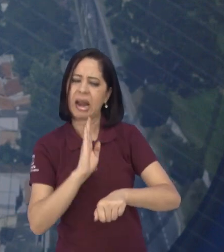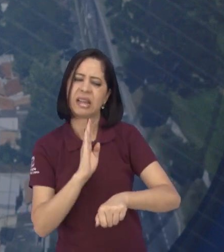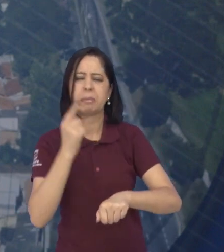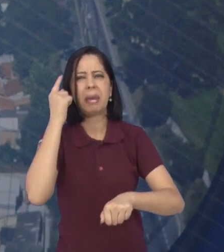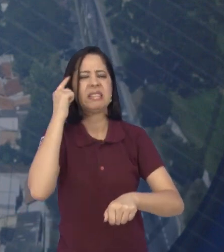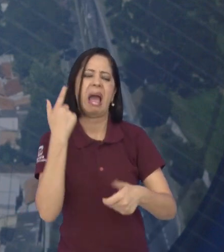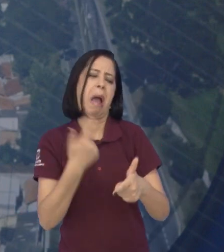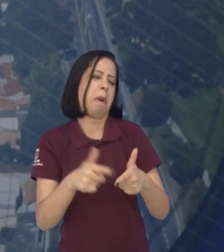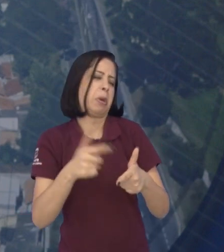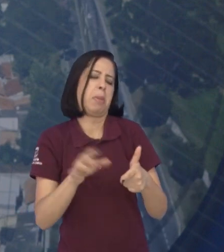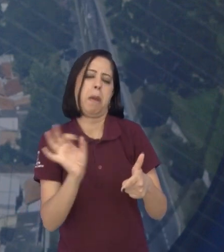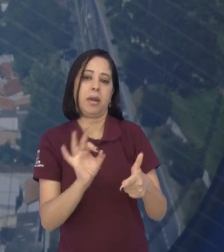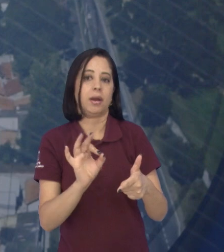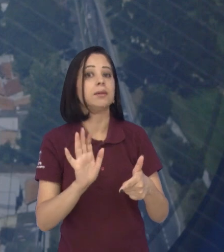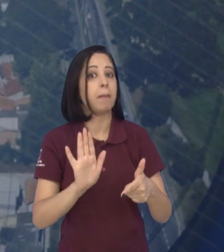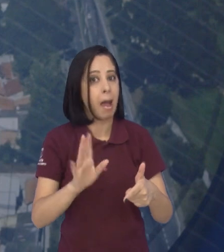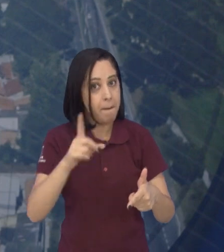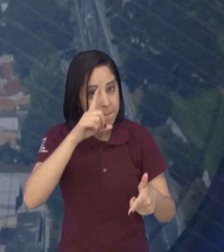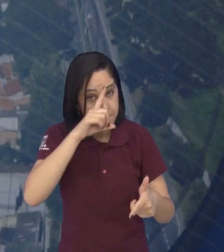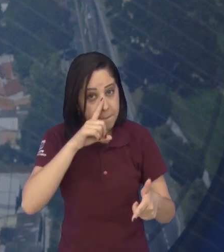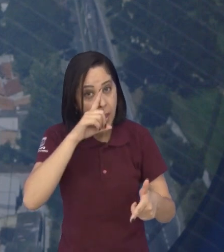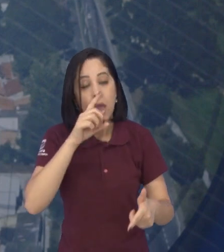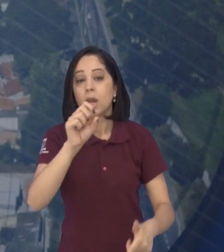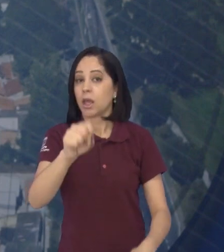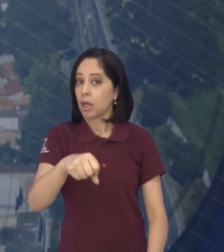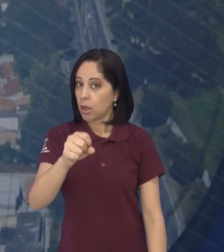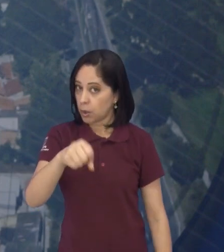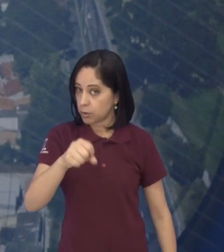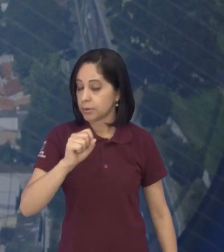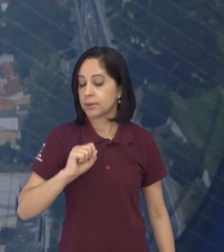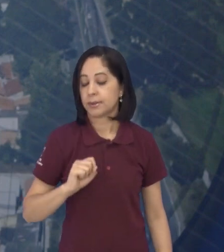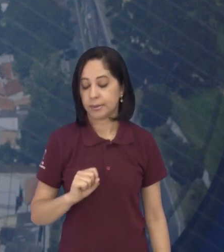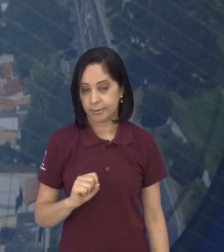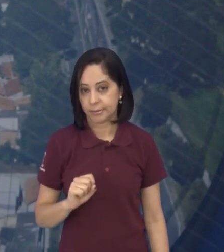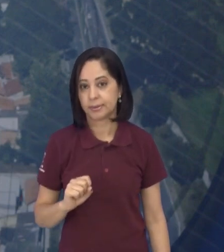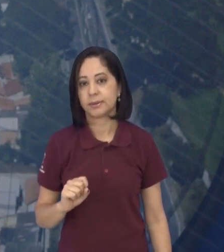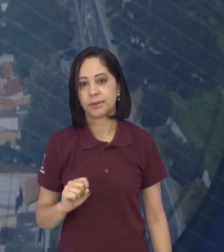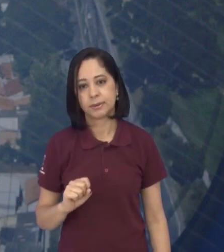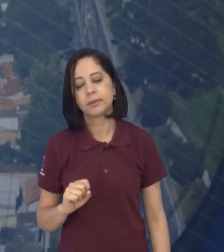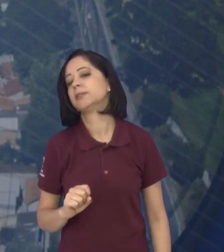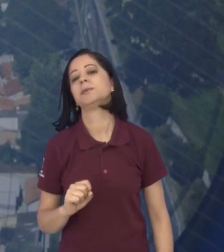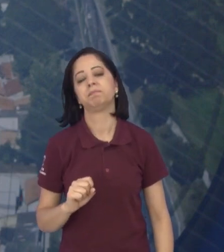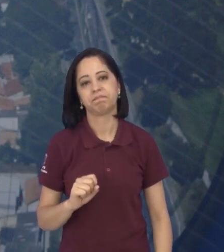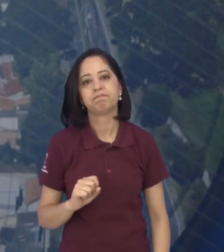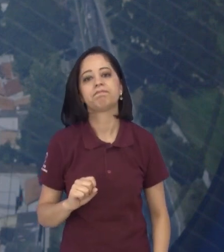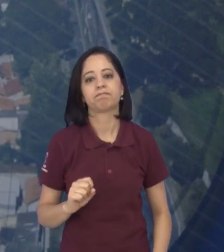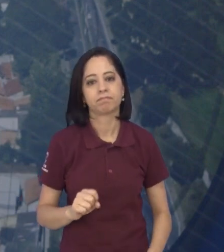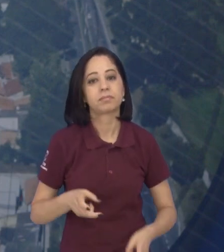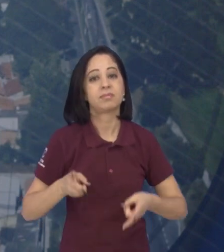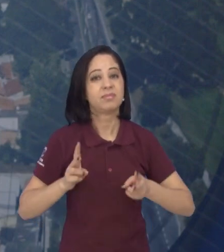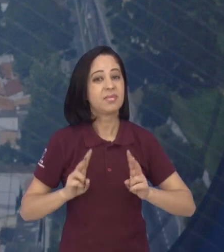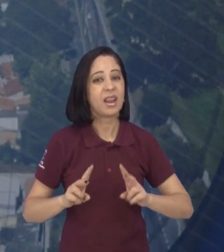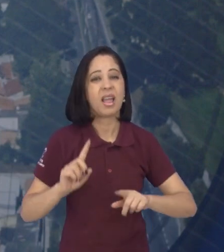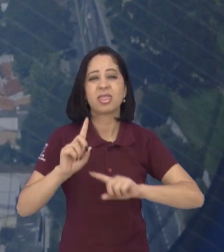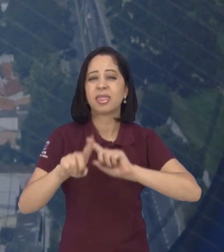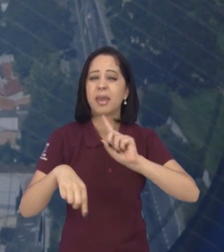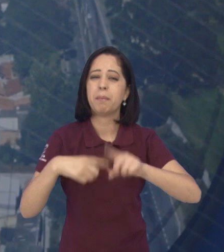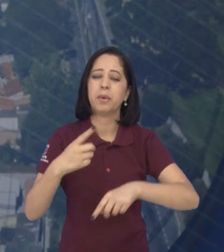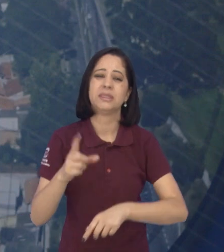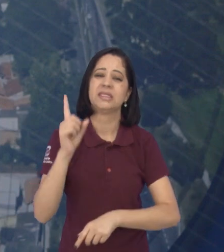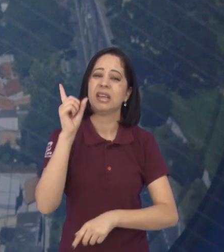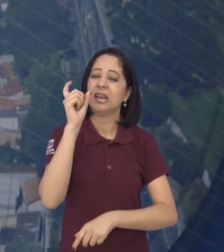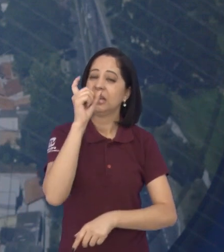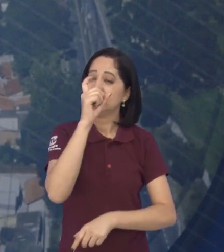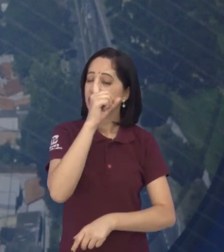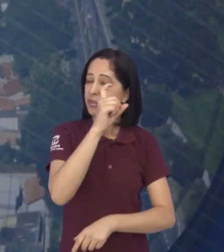mas olha, os riscos são grandes e depois, se a gente for pensar também em todos os trâmites, o processo burocrático, na